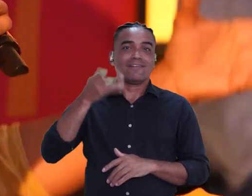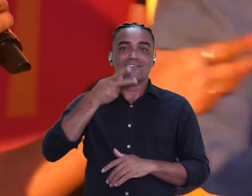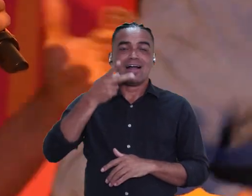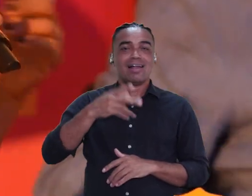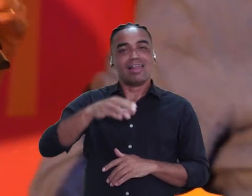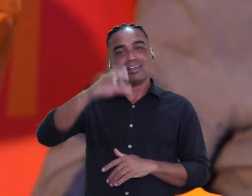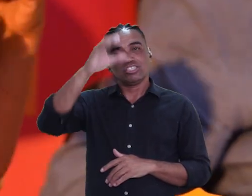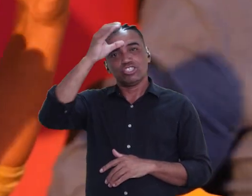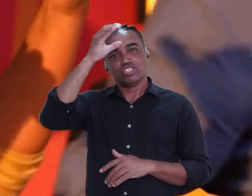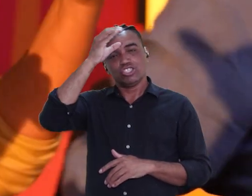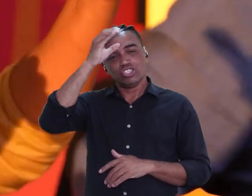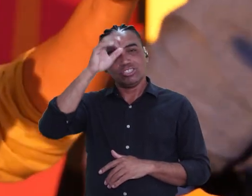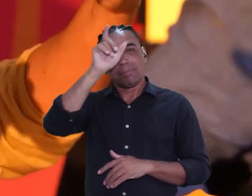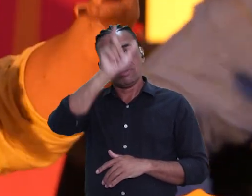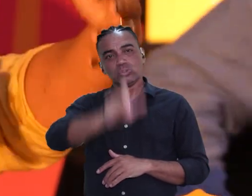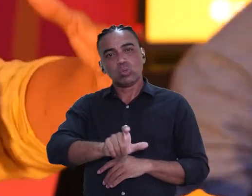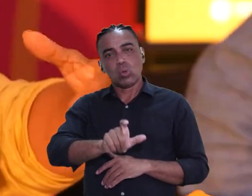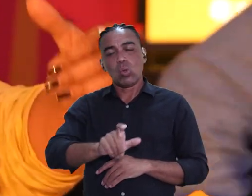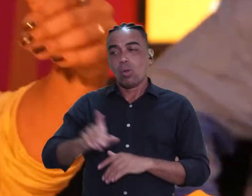de tia,